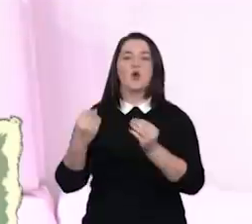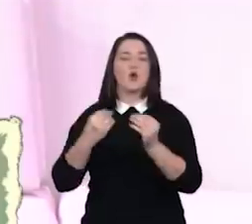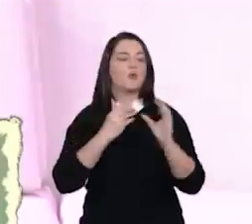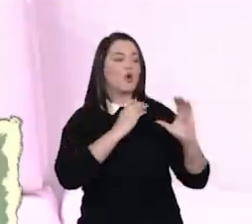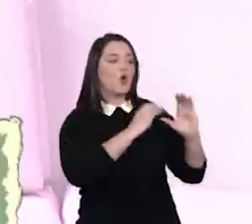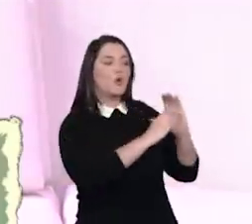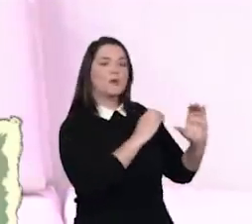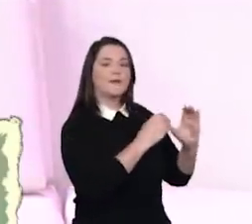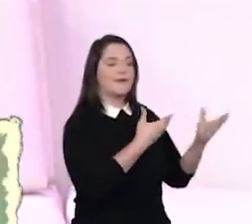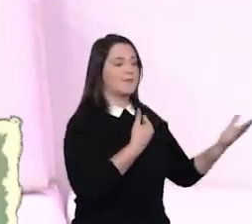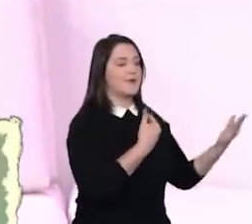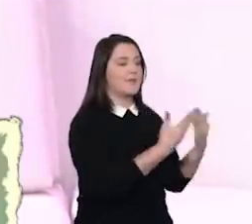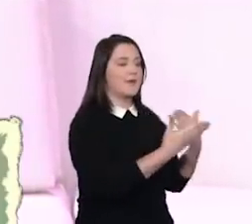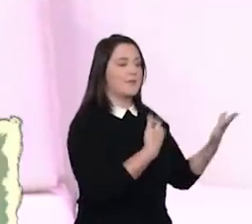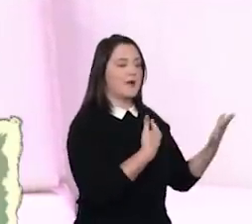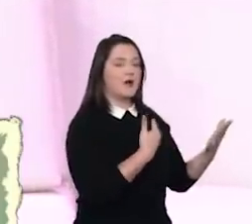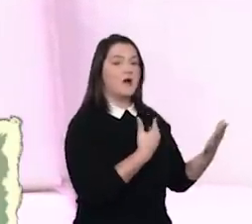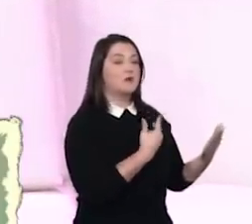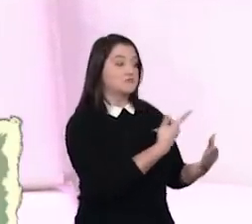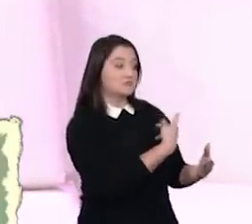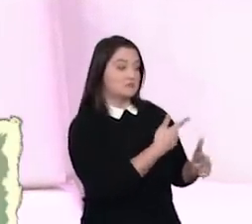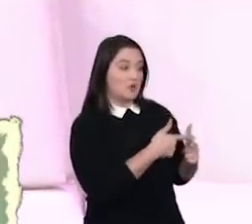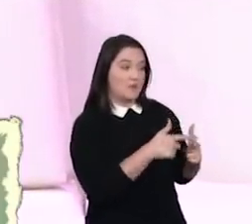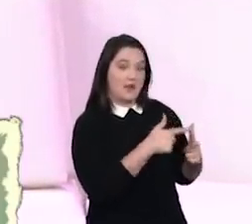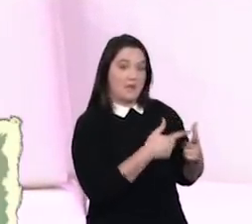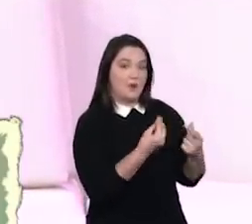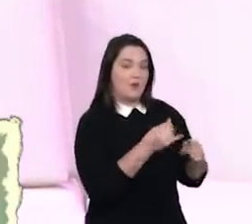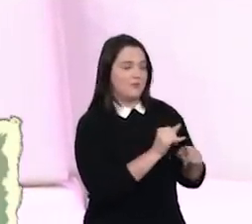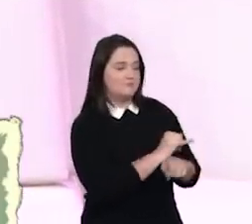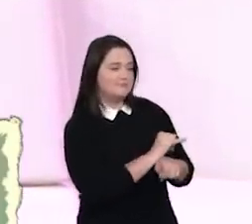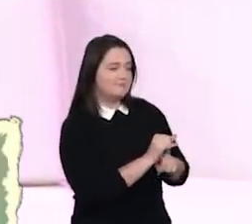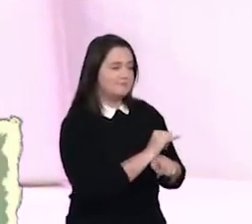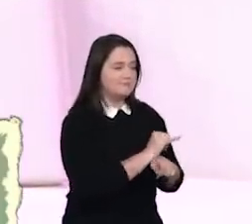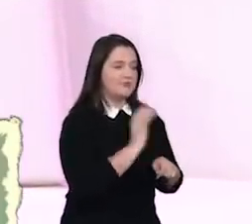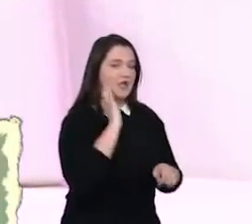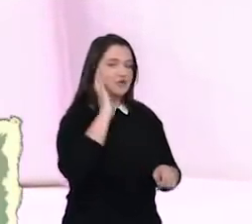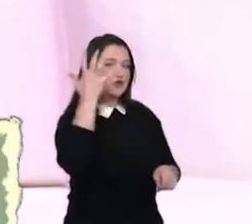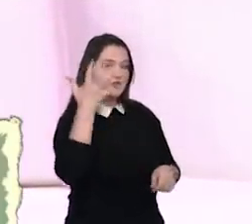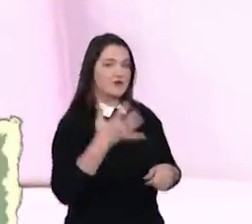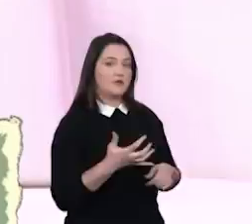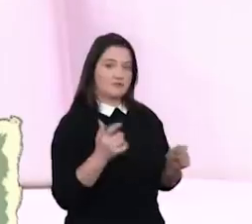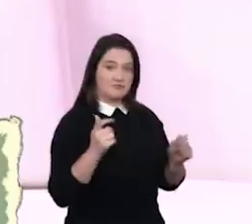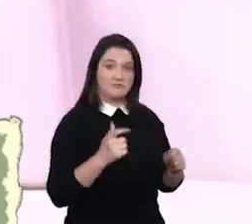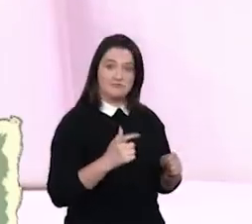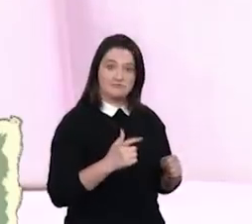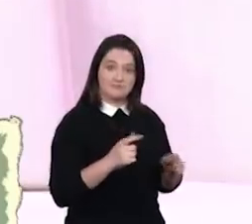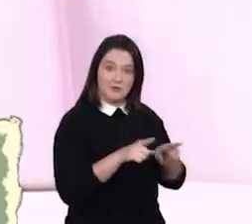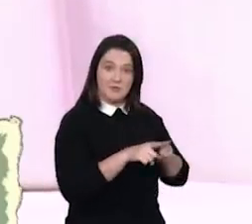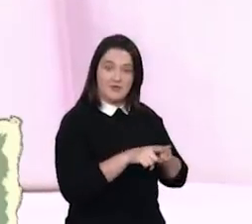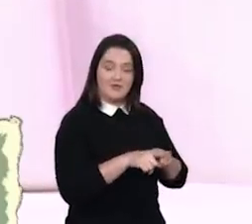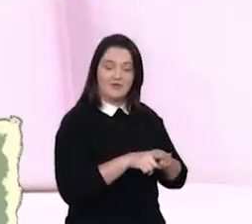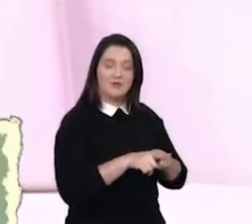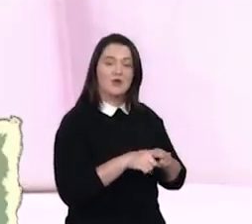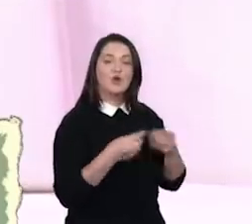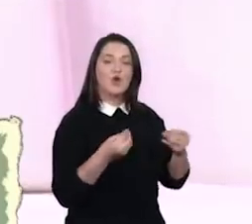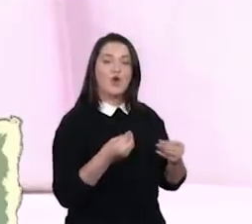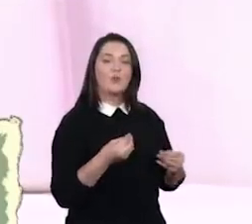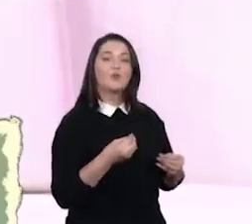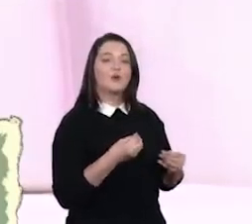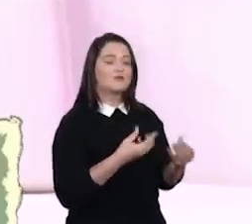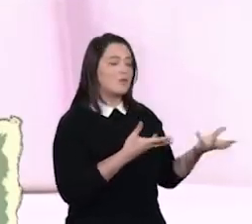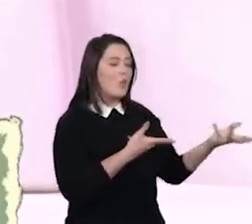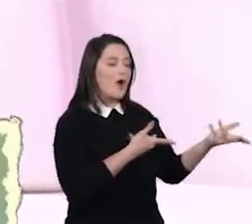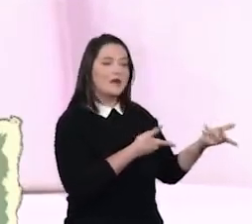as estratégias de resolução de conflitos que o casal adota, tudo isso, e também a qualidade